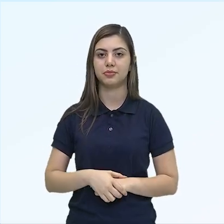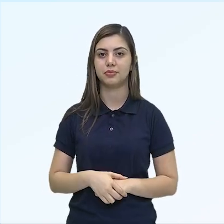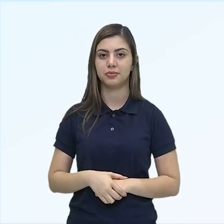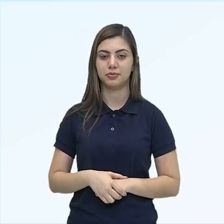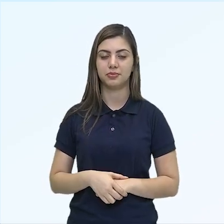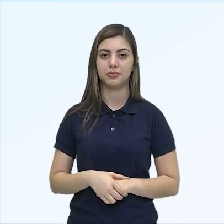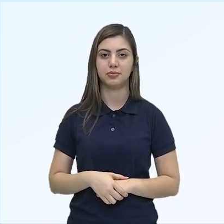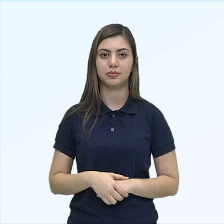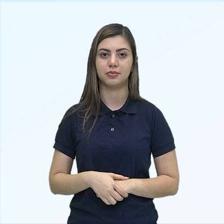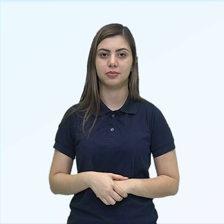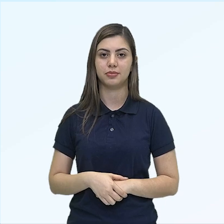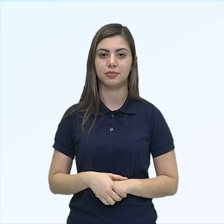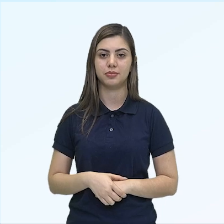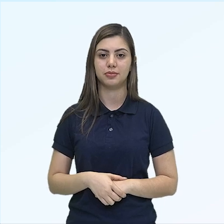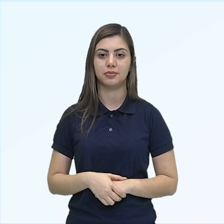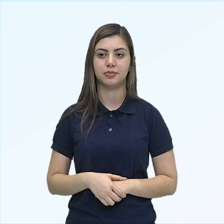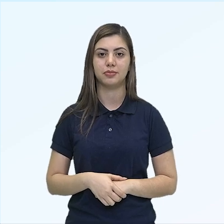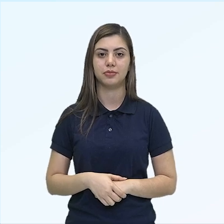Pants, calça.